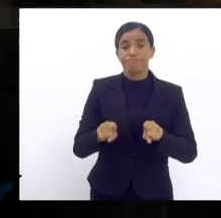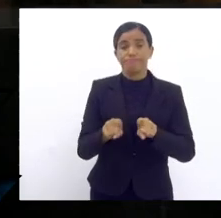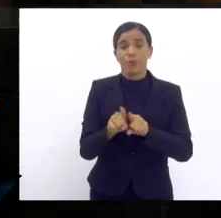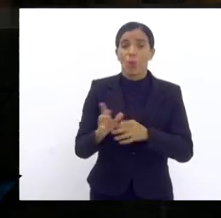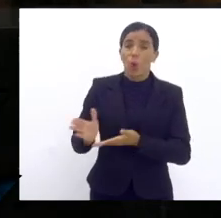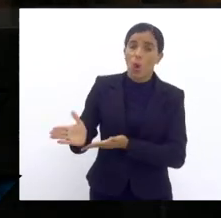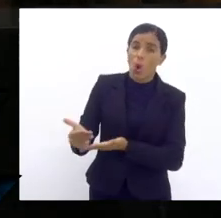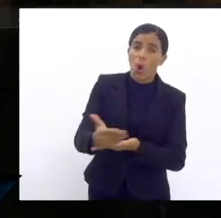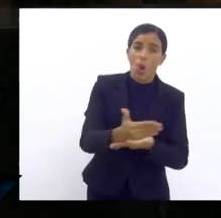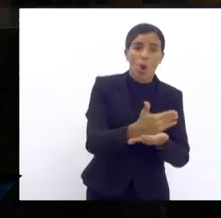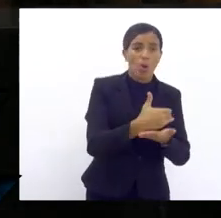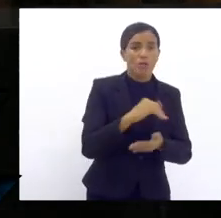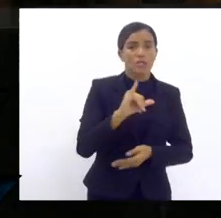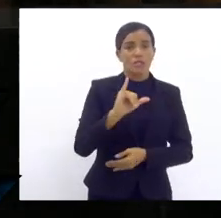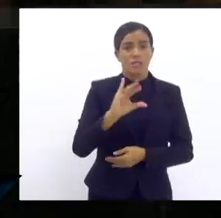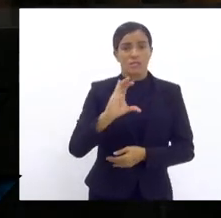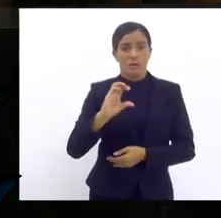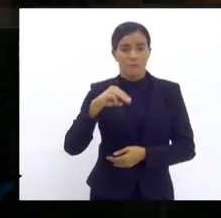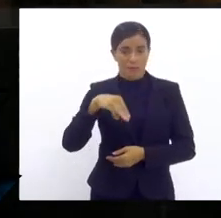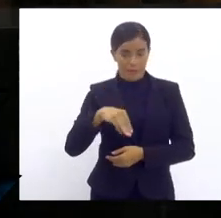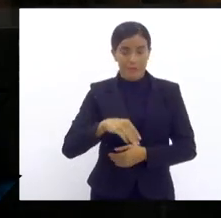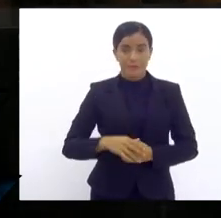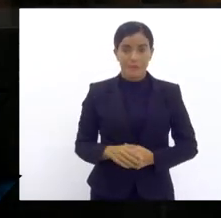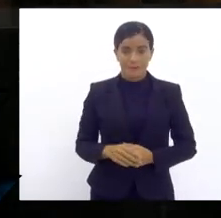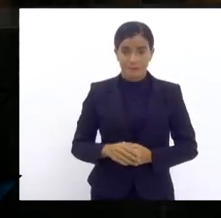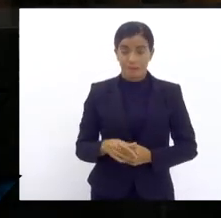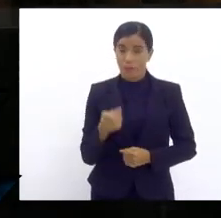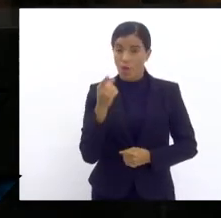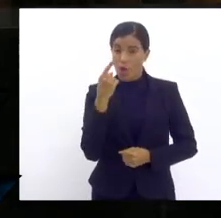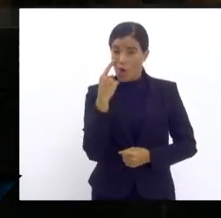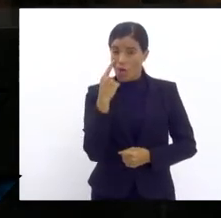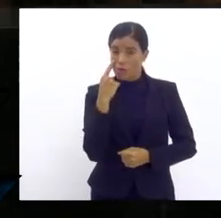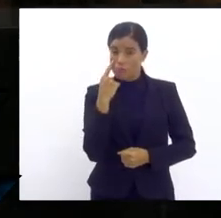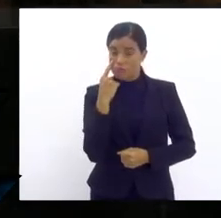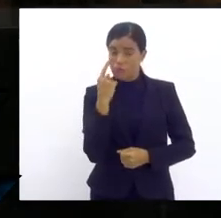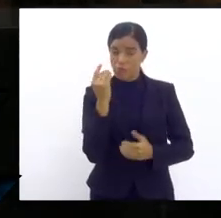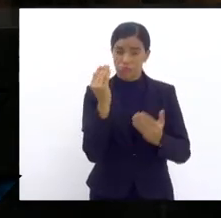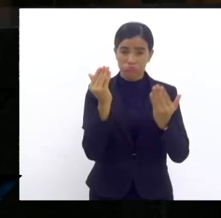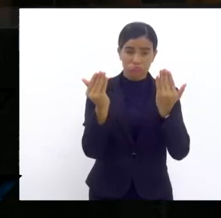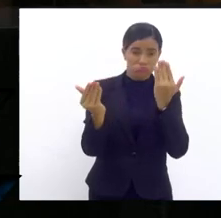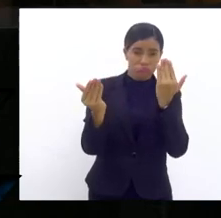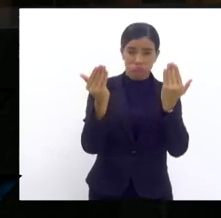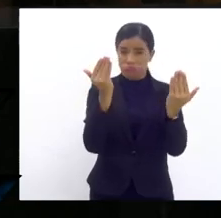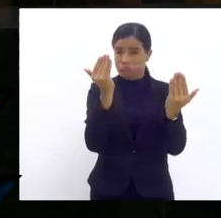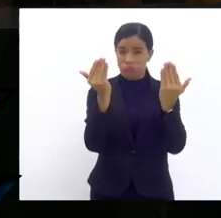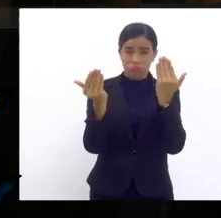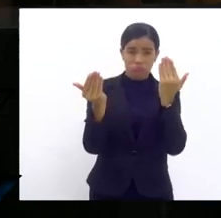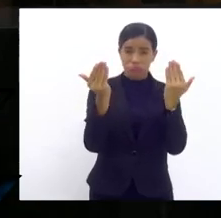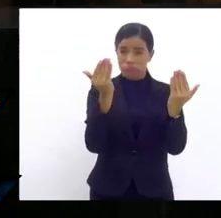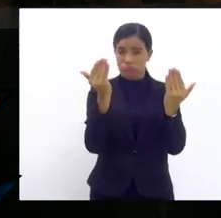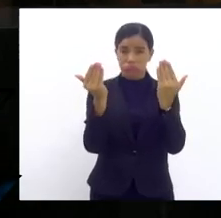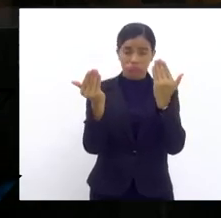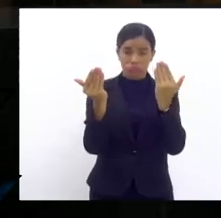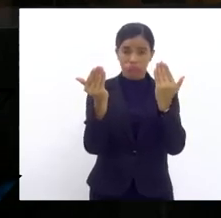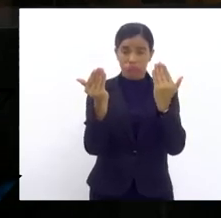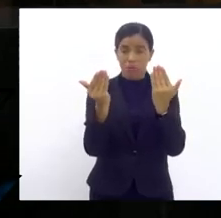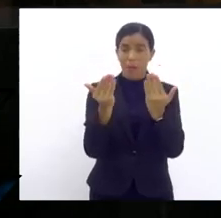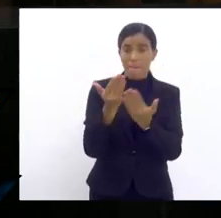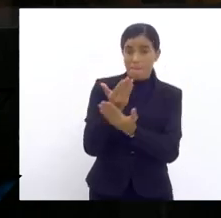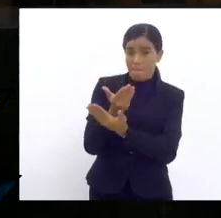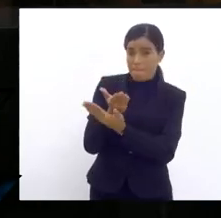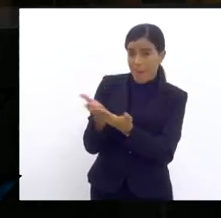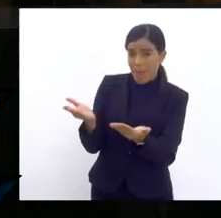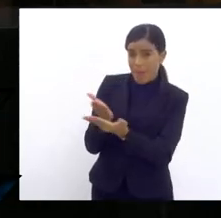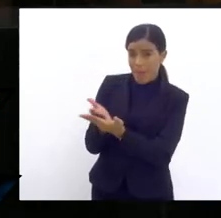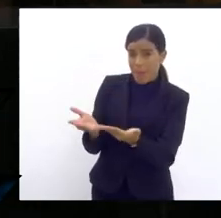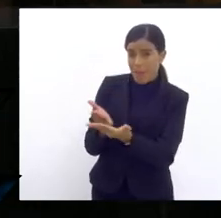ICMS Olha se eu associo a isso as perdas